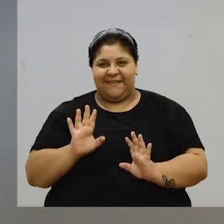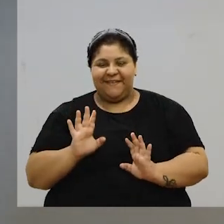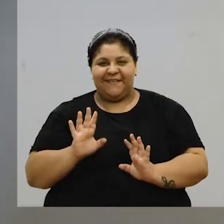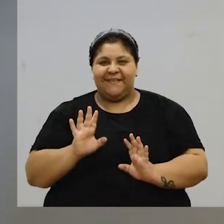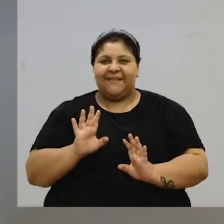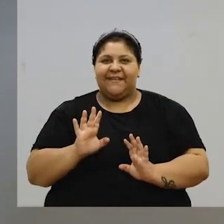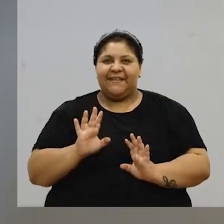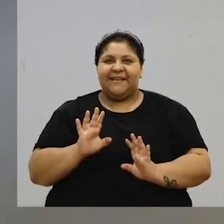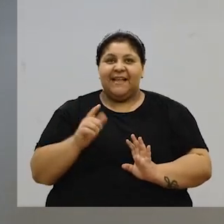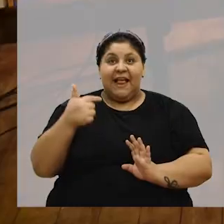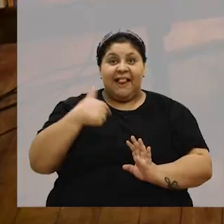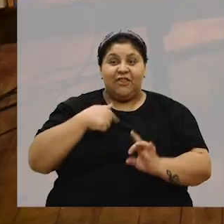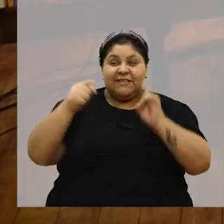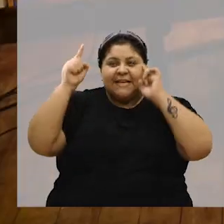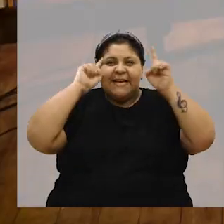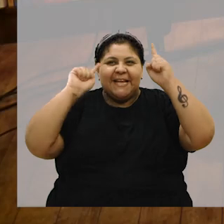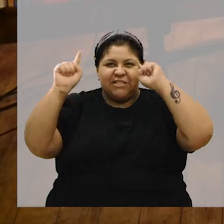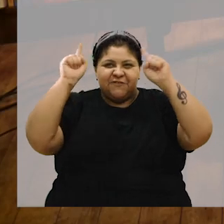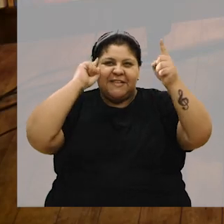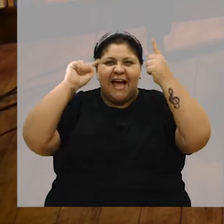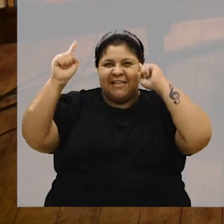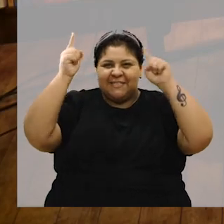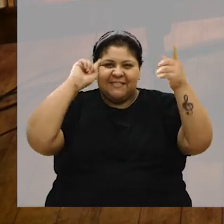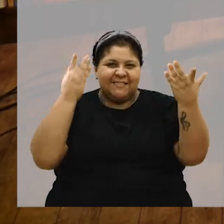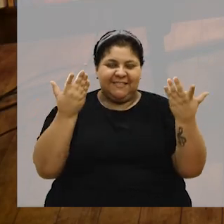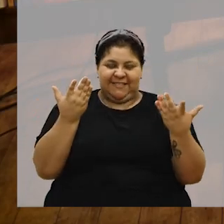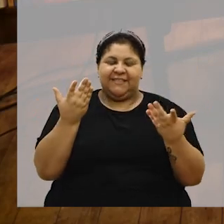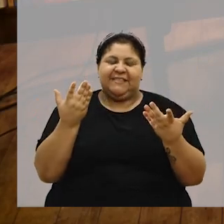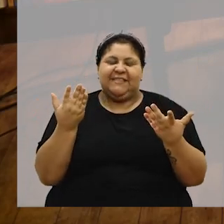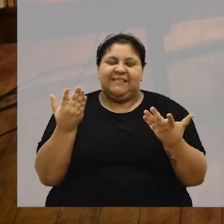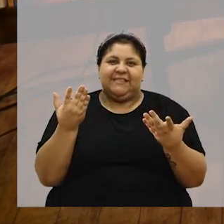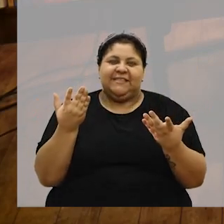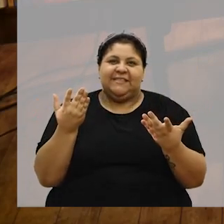muito estranha. Né? Mas aí a nossa criatividade, né?